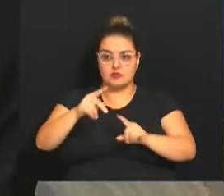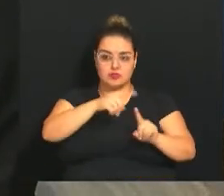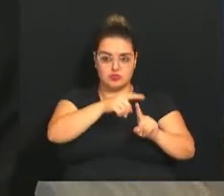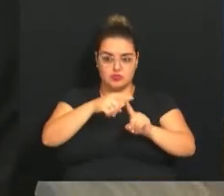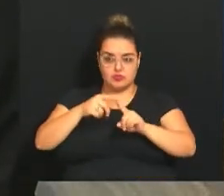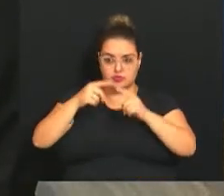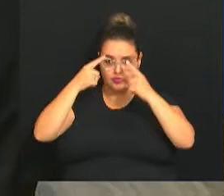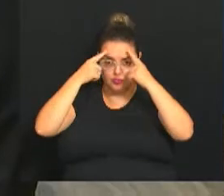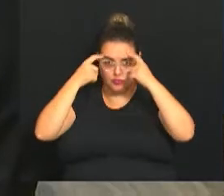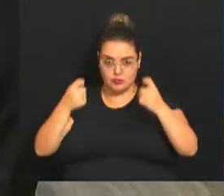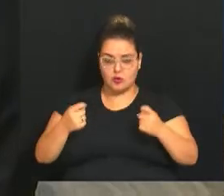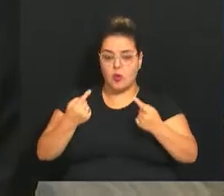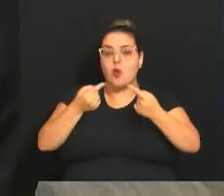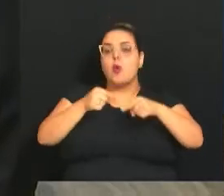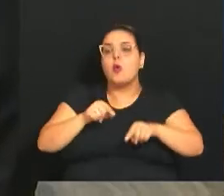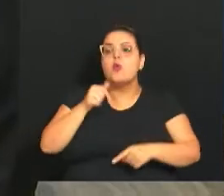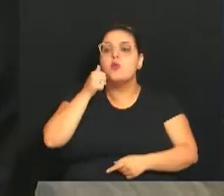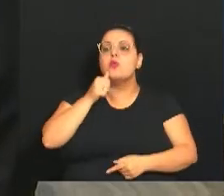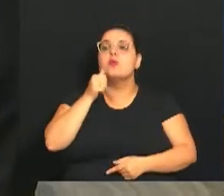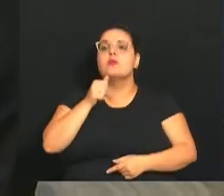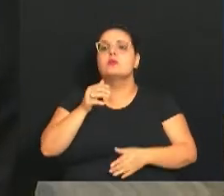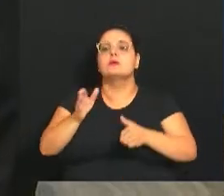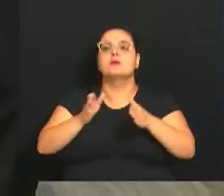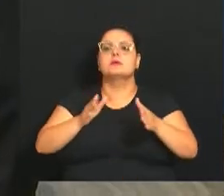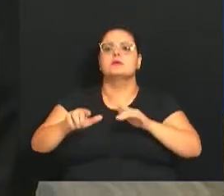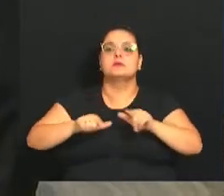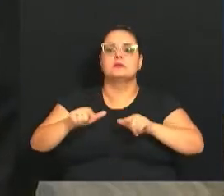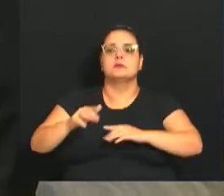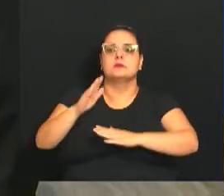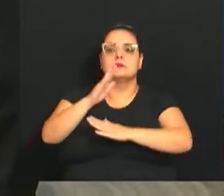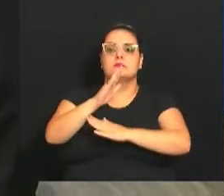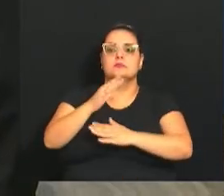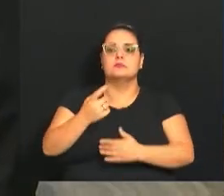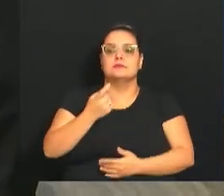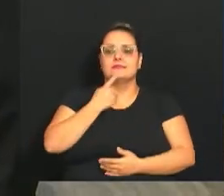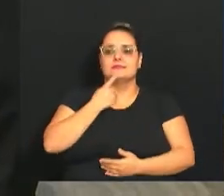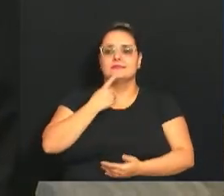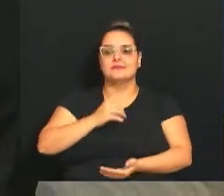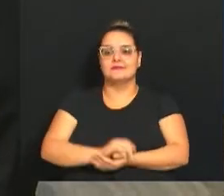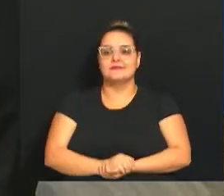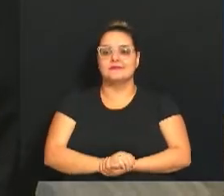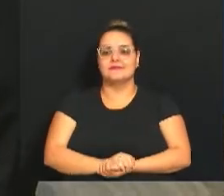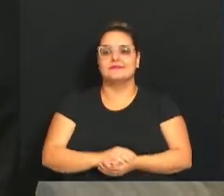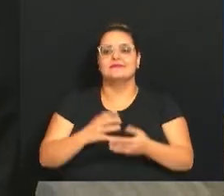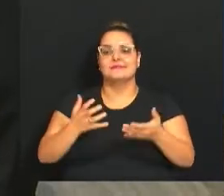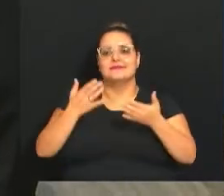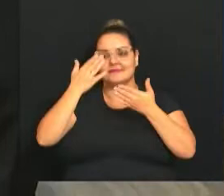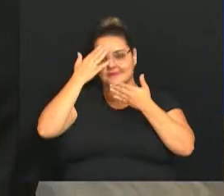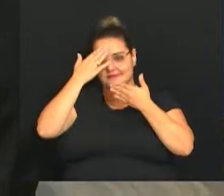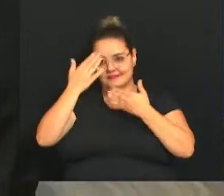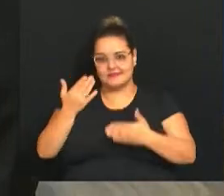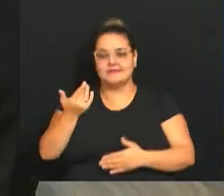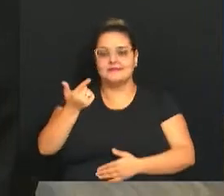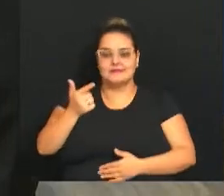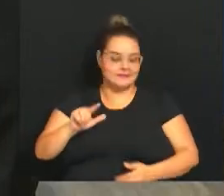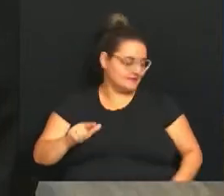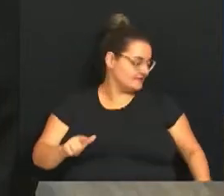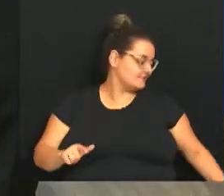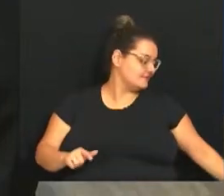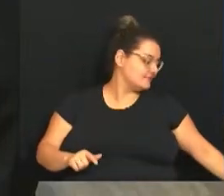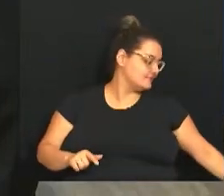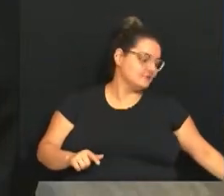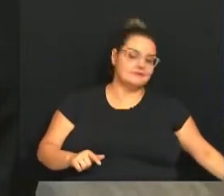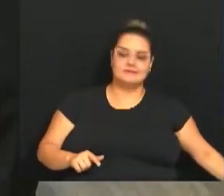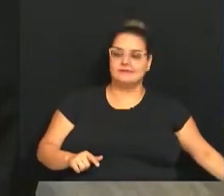as mulheres nesse seu trabalho aqui na Câmara de Campinas. Primeiro eu quero agradecer, mais uma vez, estar aqui na TV Câmara